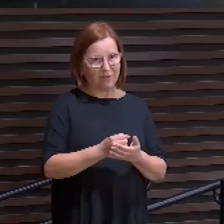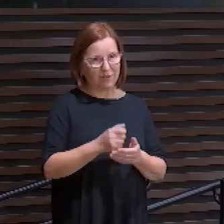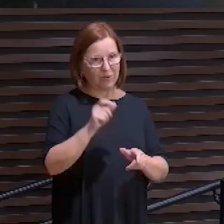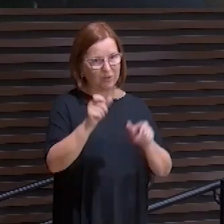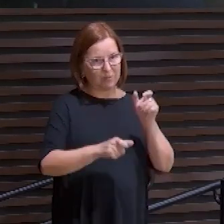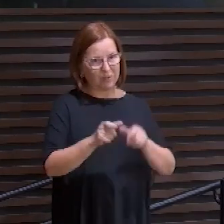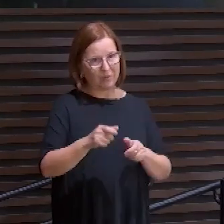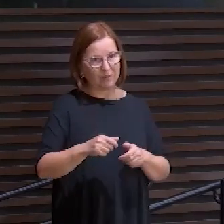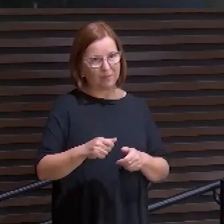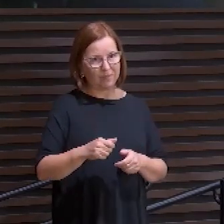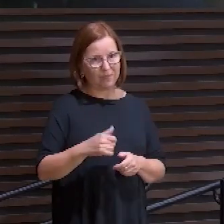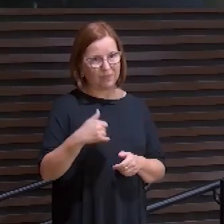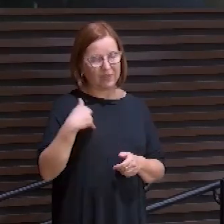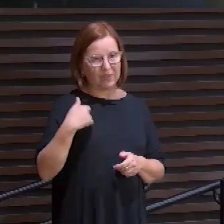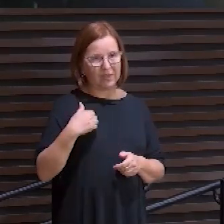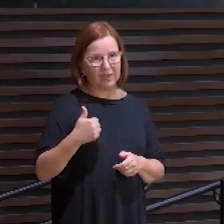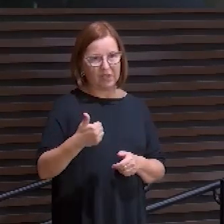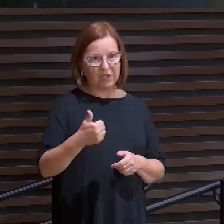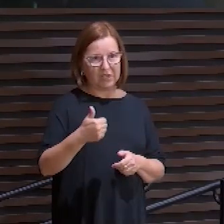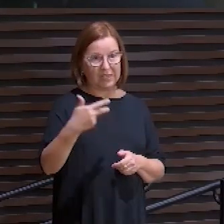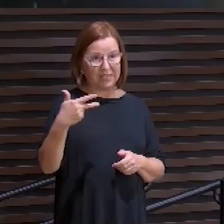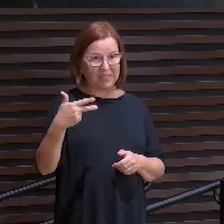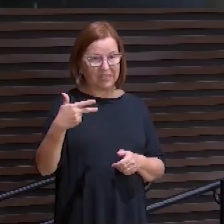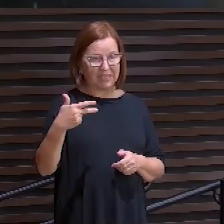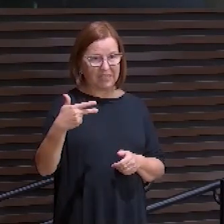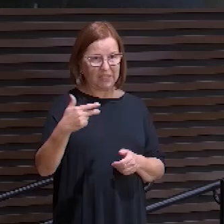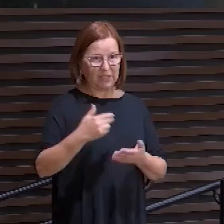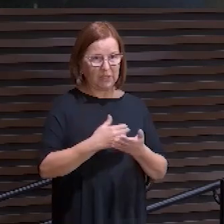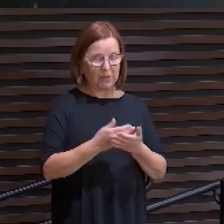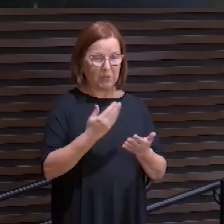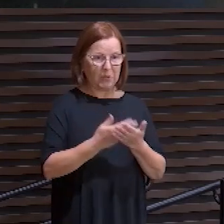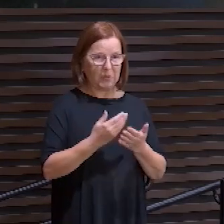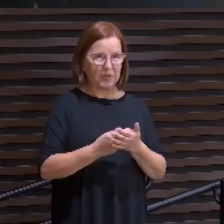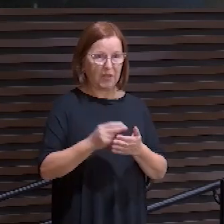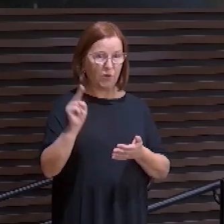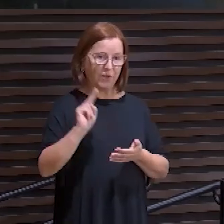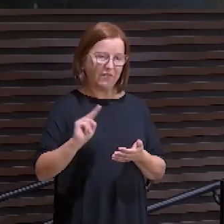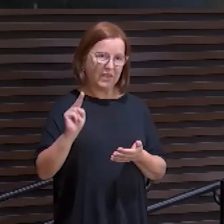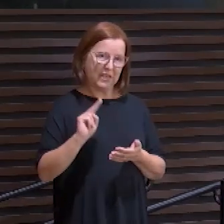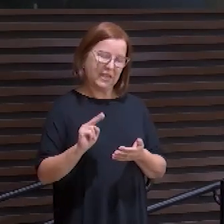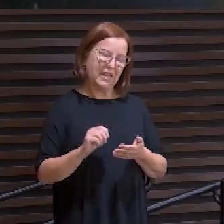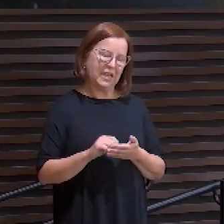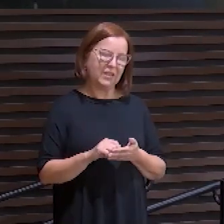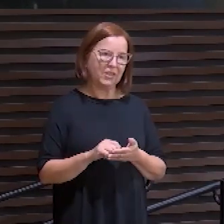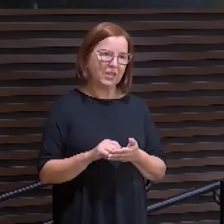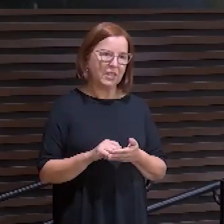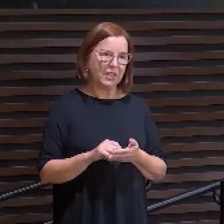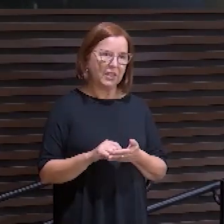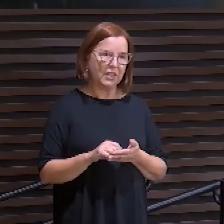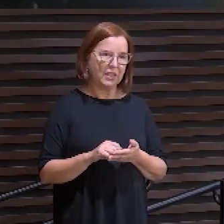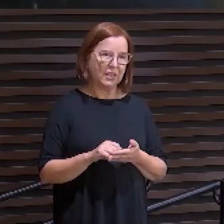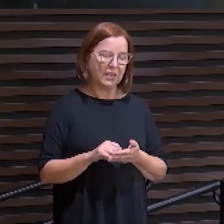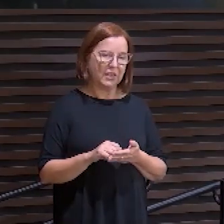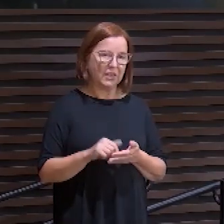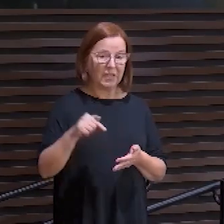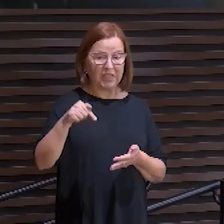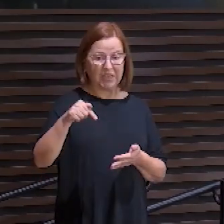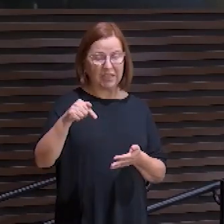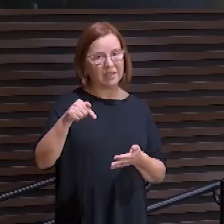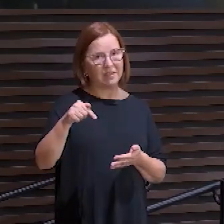Aos 13 anos de idade, ele entrou na Universidade de Yale e aos 17 se formou.